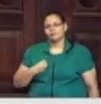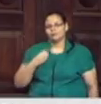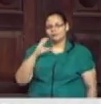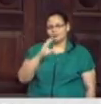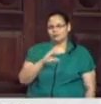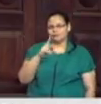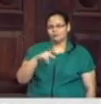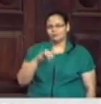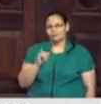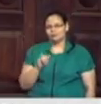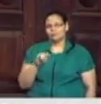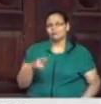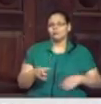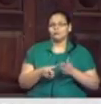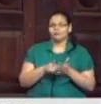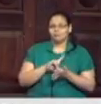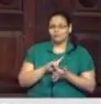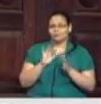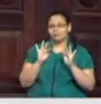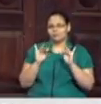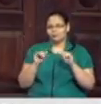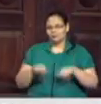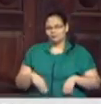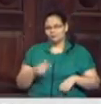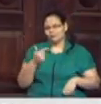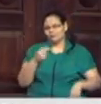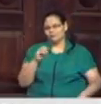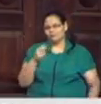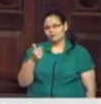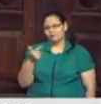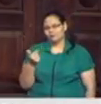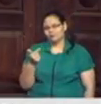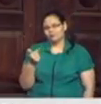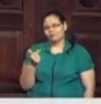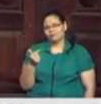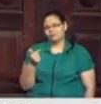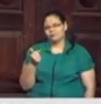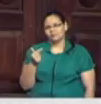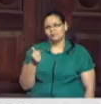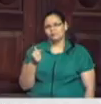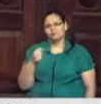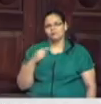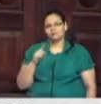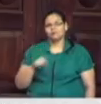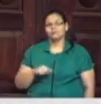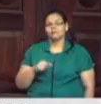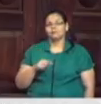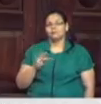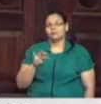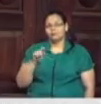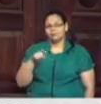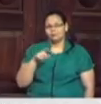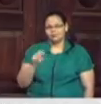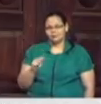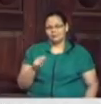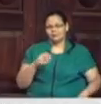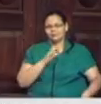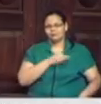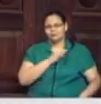CPI, e antes também, no final de 2012, com a questão da taxa de fiscalização do petróleo.